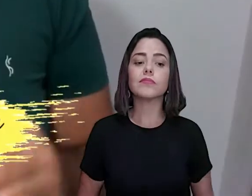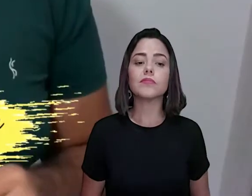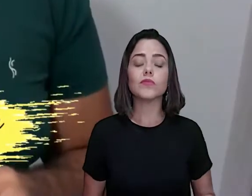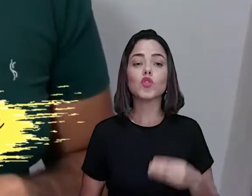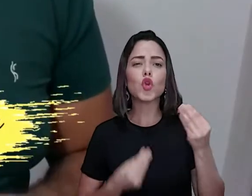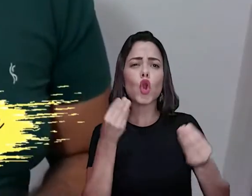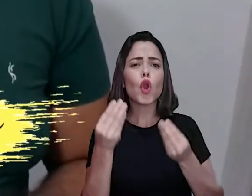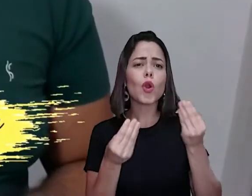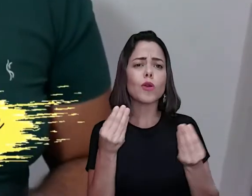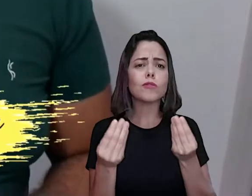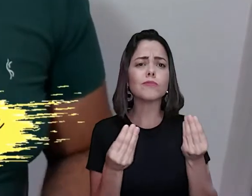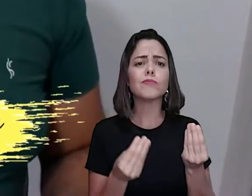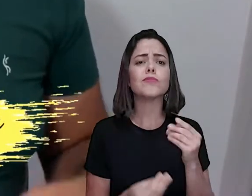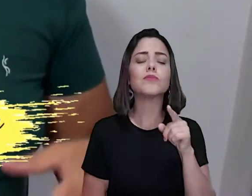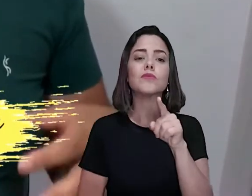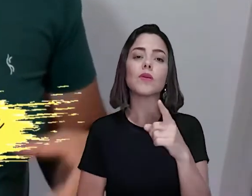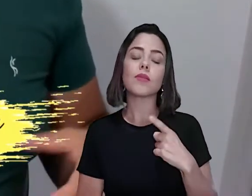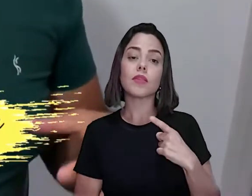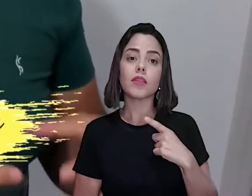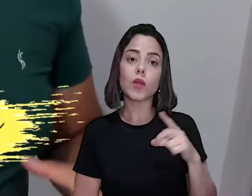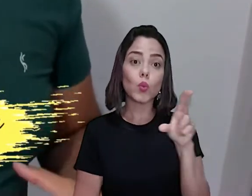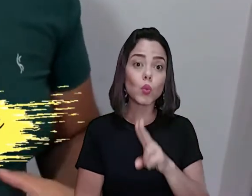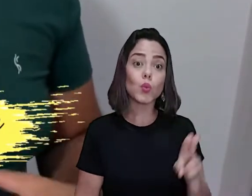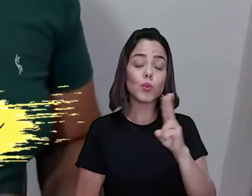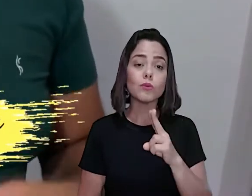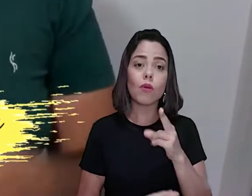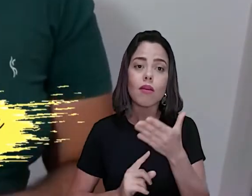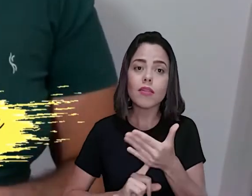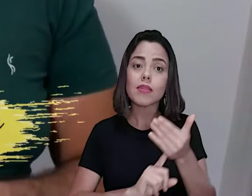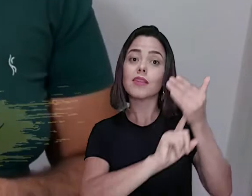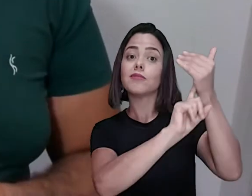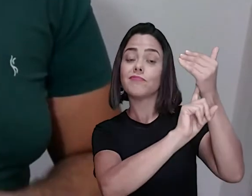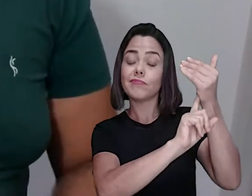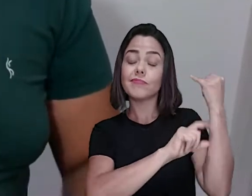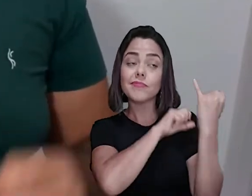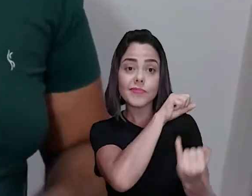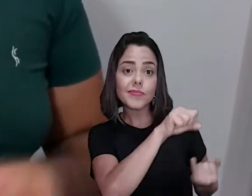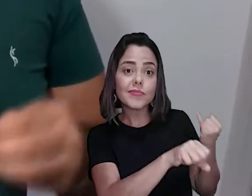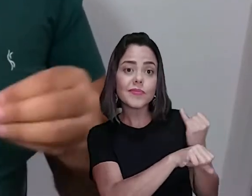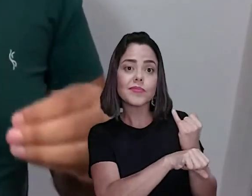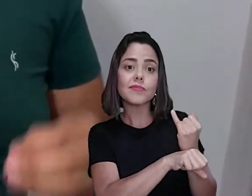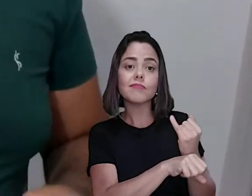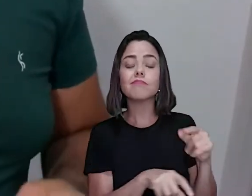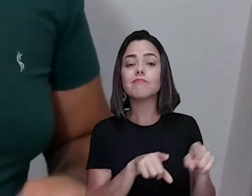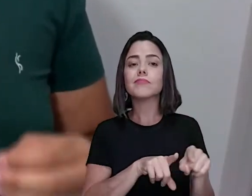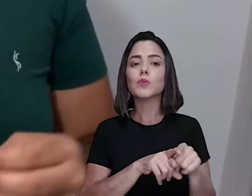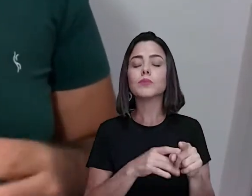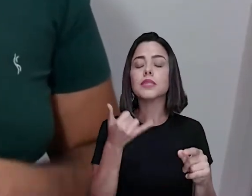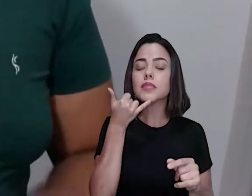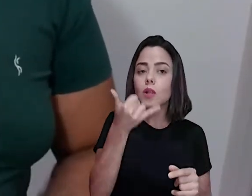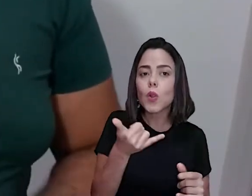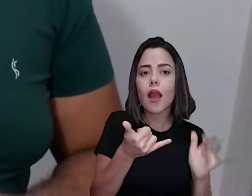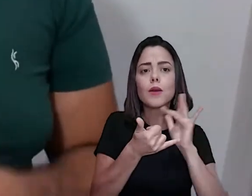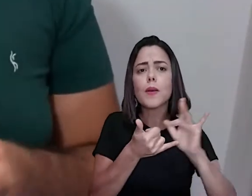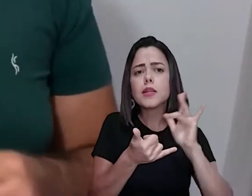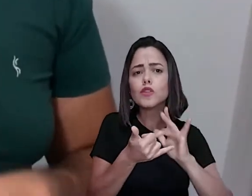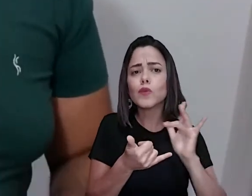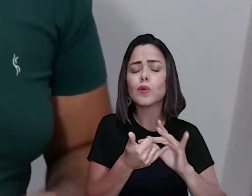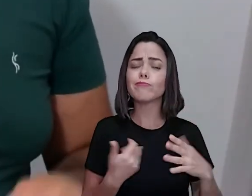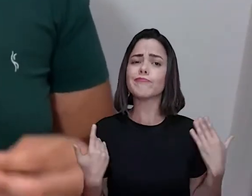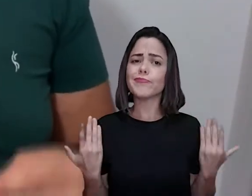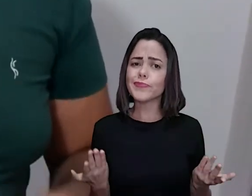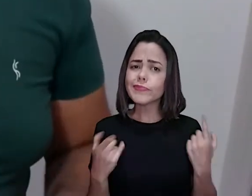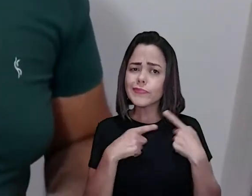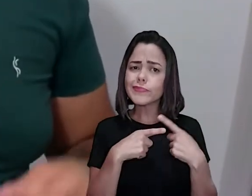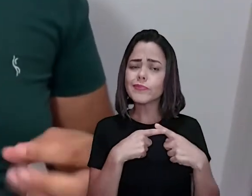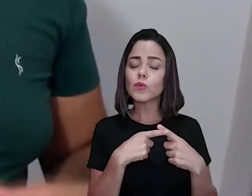de familiaridade que você tem com o uso da tecnologia, da internet e de celulares, smartphones. Porque